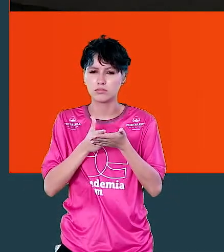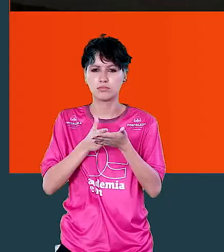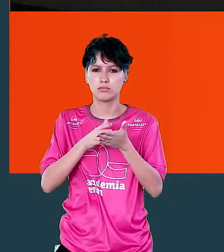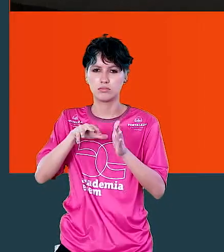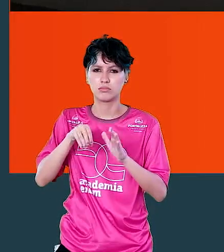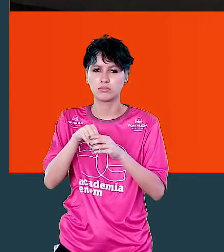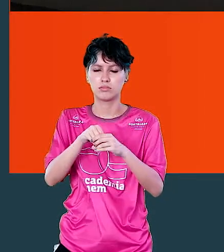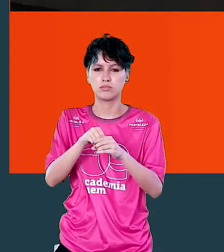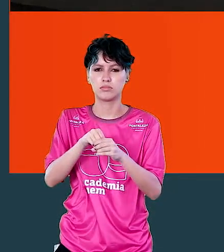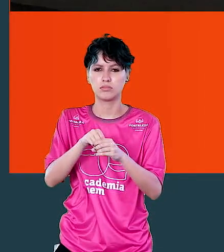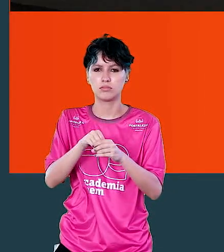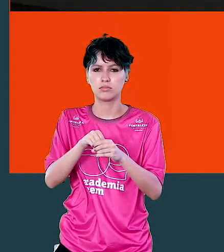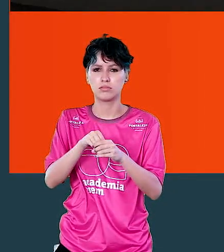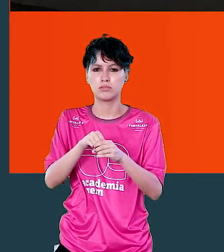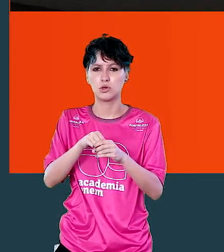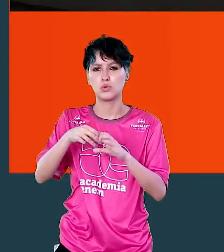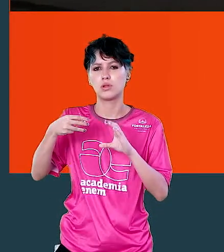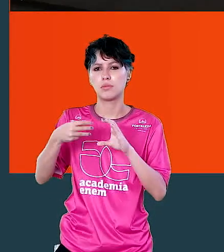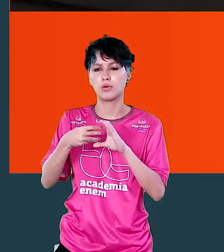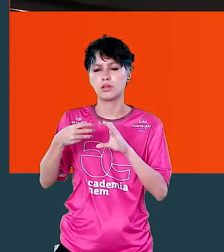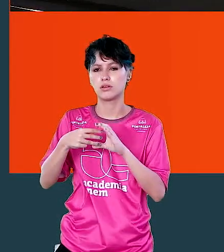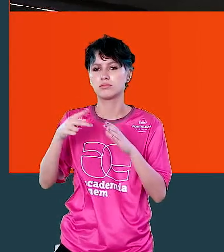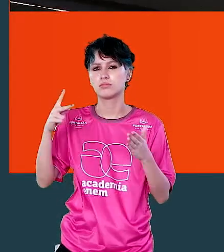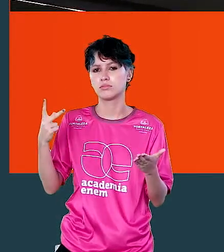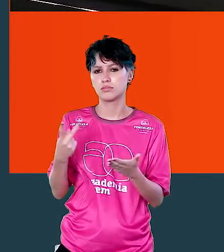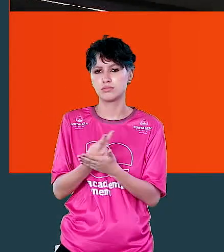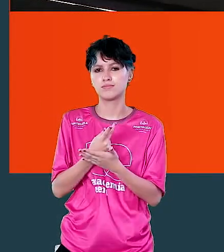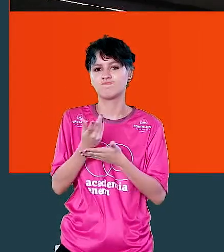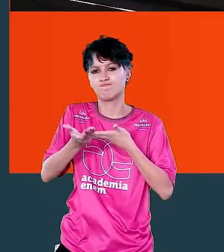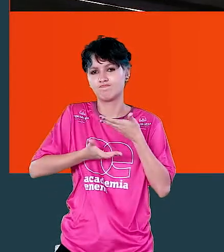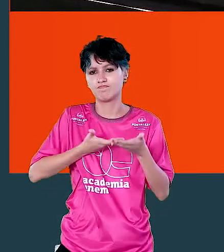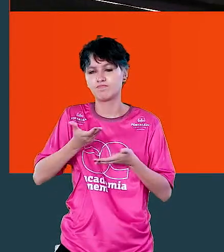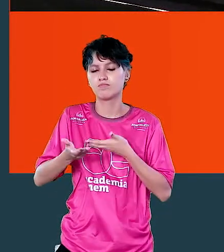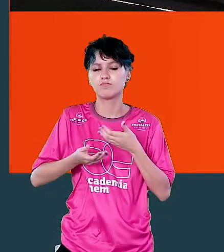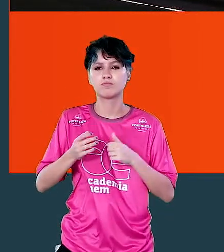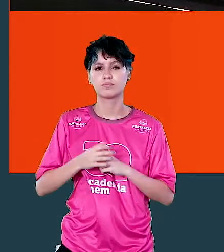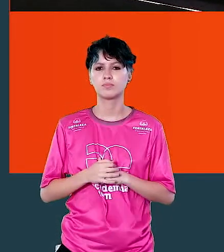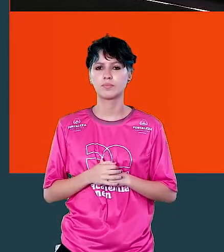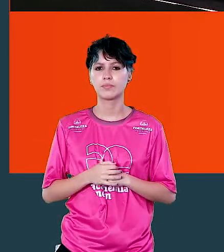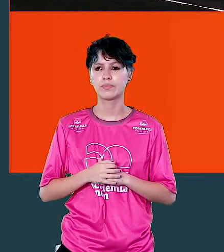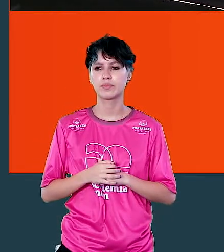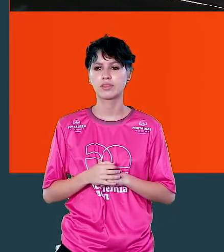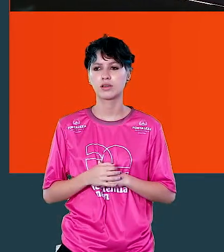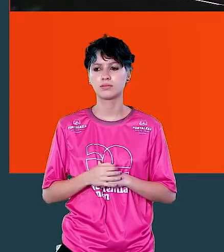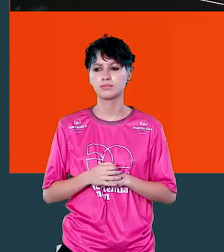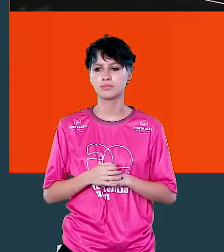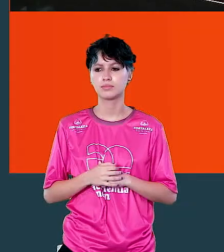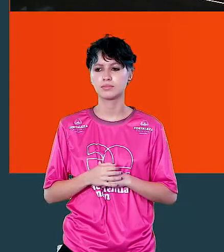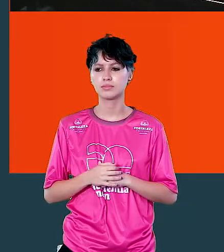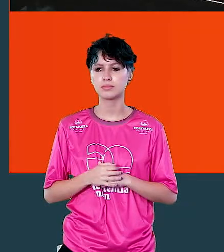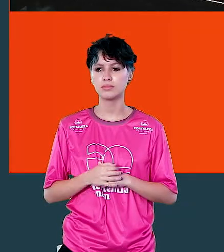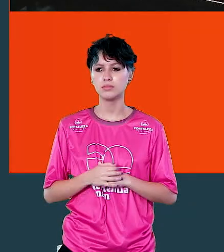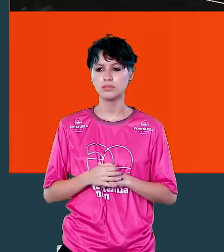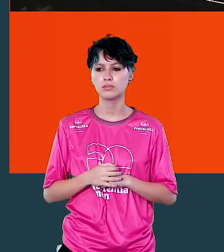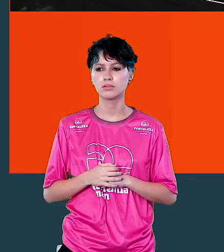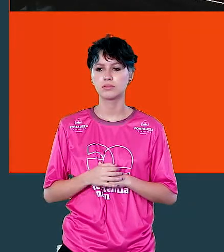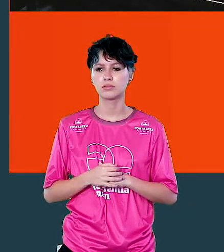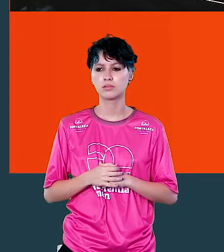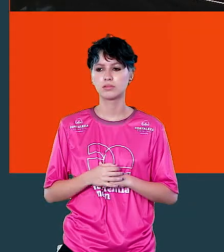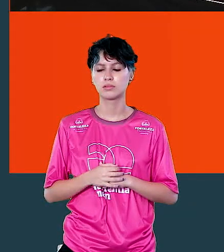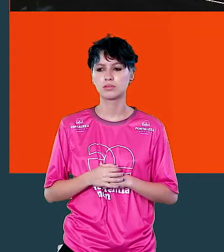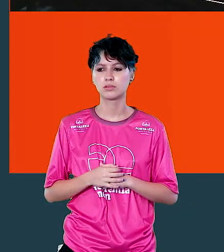Eu tenho uma interação que acontece entre moléculas. Mas para que exista essa interação, as moléculas têm que estar o